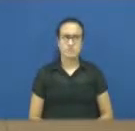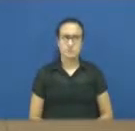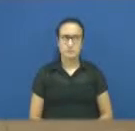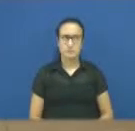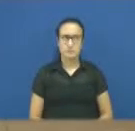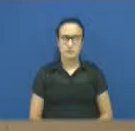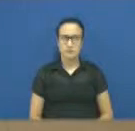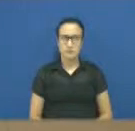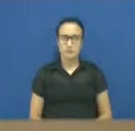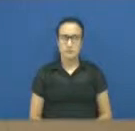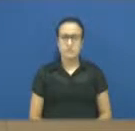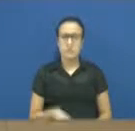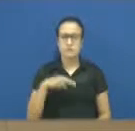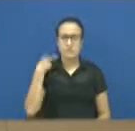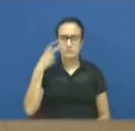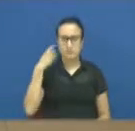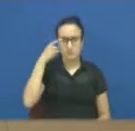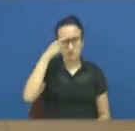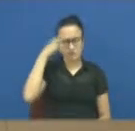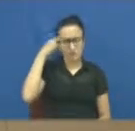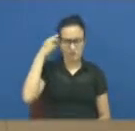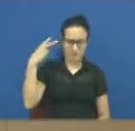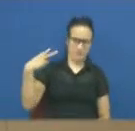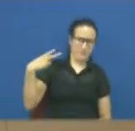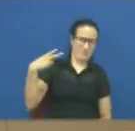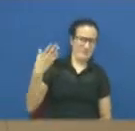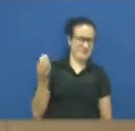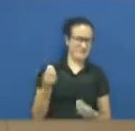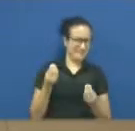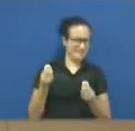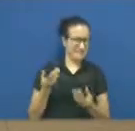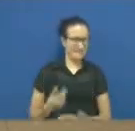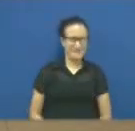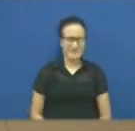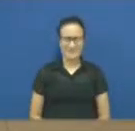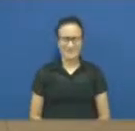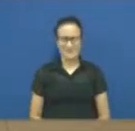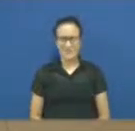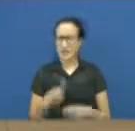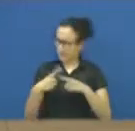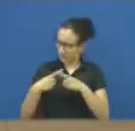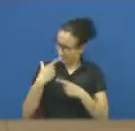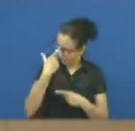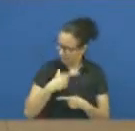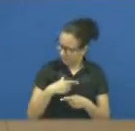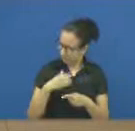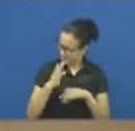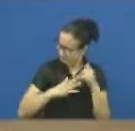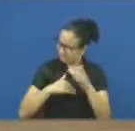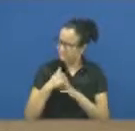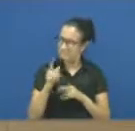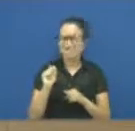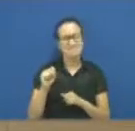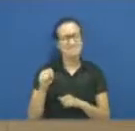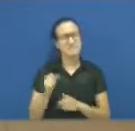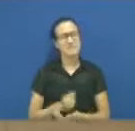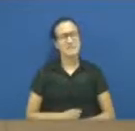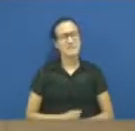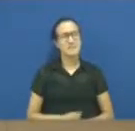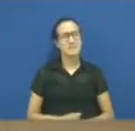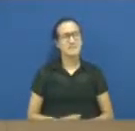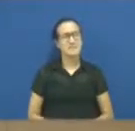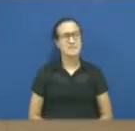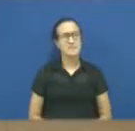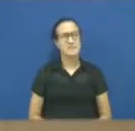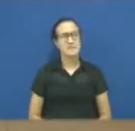Doutor Júlio está agorando eu aqui. Ó. Ele está dizendo que praticante de basquete tem probabilidade de ter